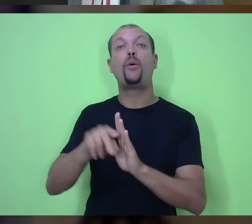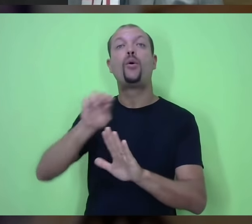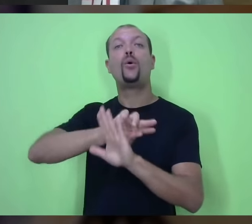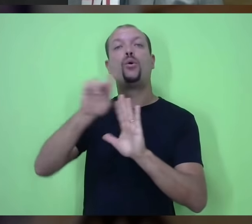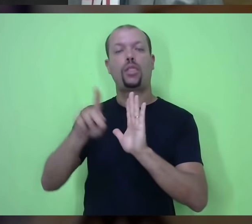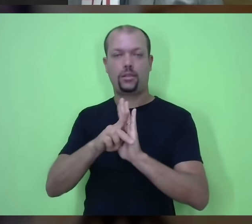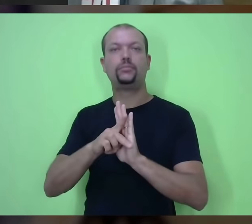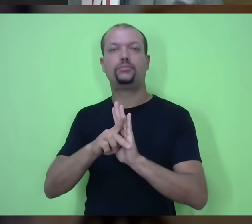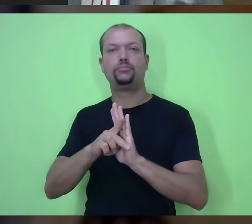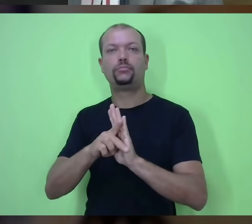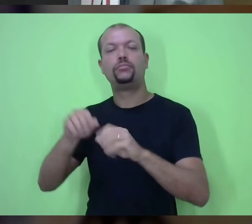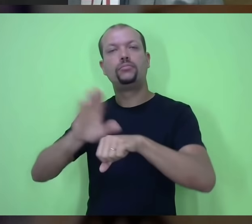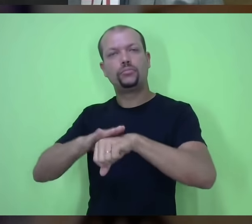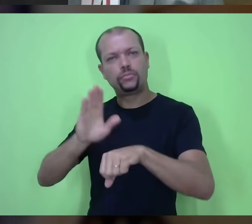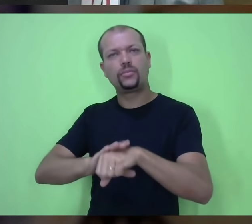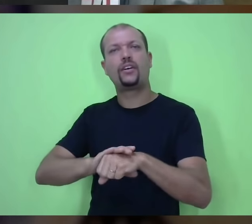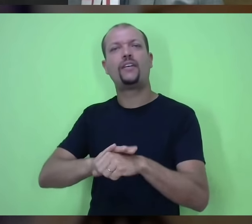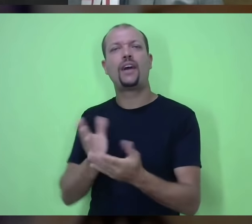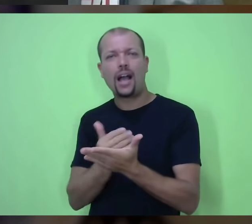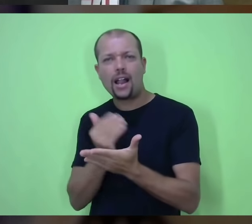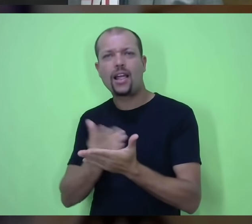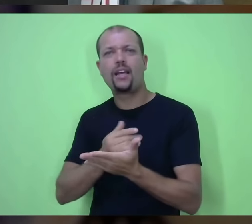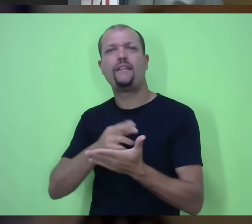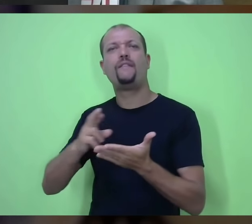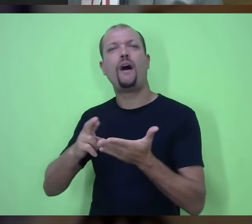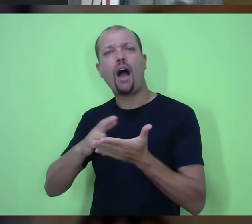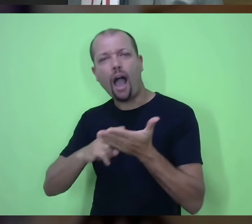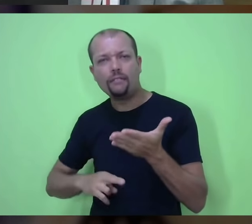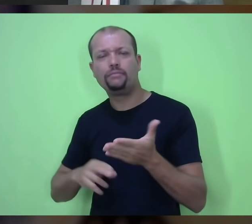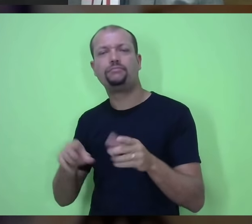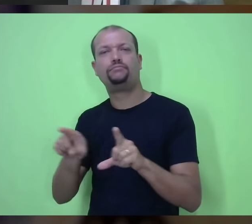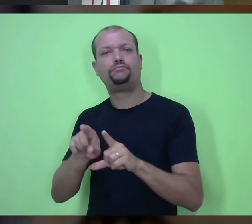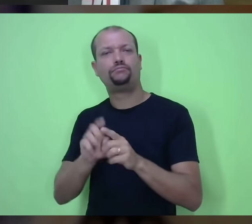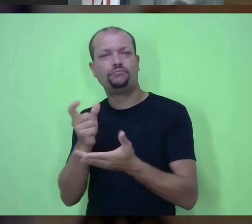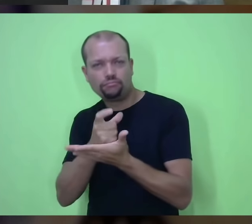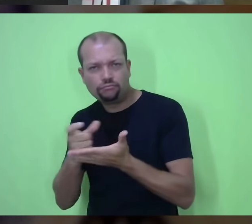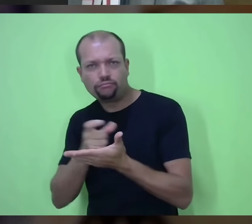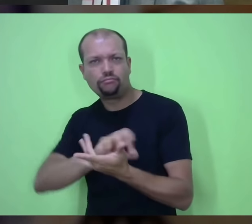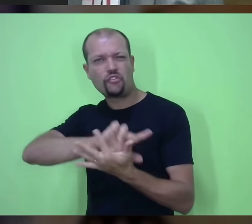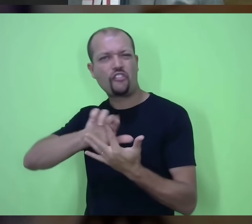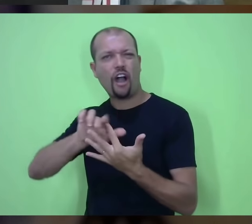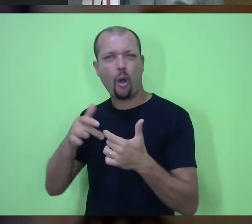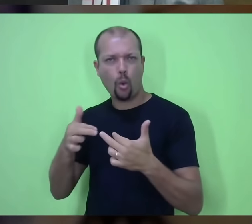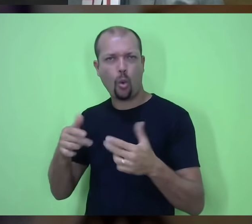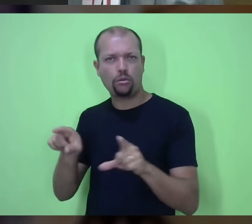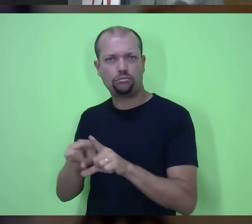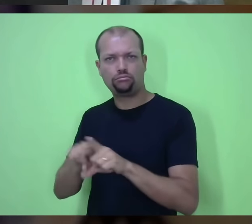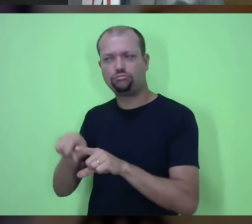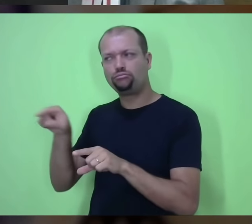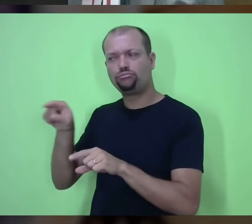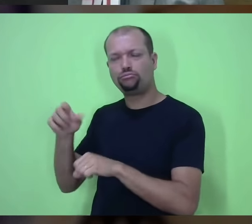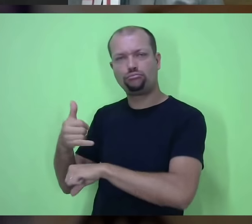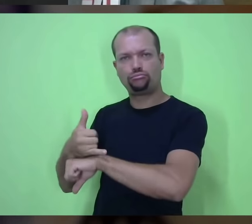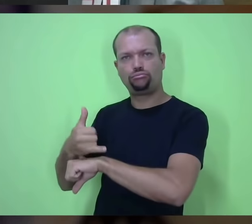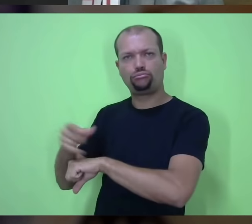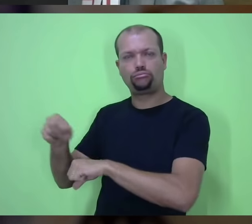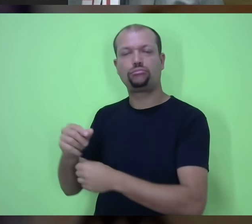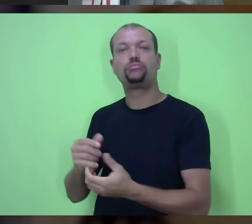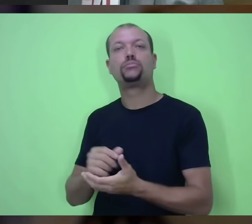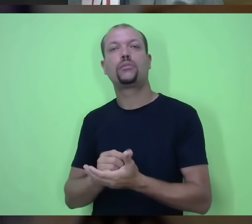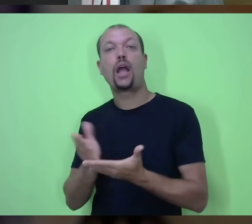que ela publica livros, revistas, tanto acadêmicos de teologia, em outras áreas também, livros